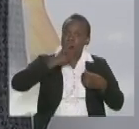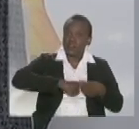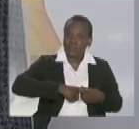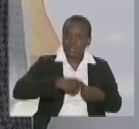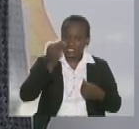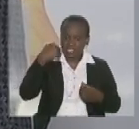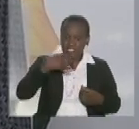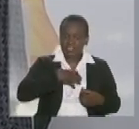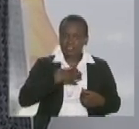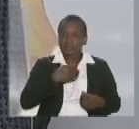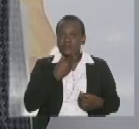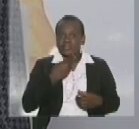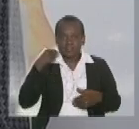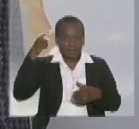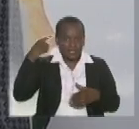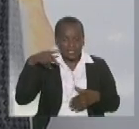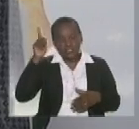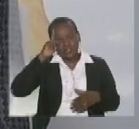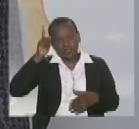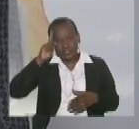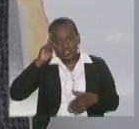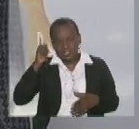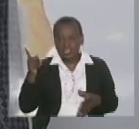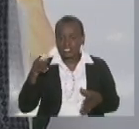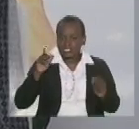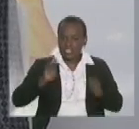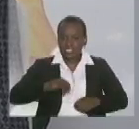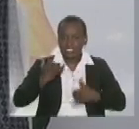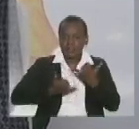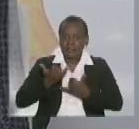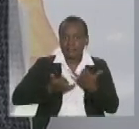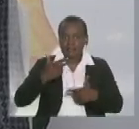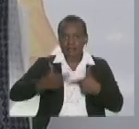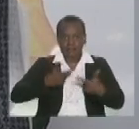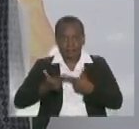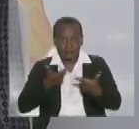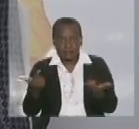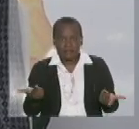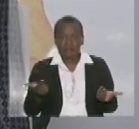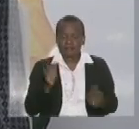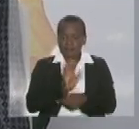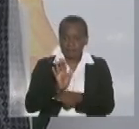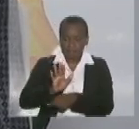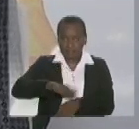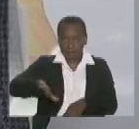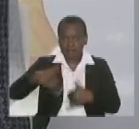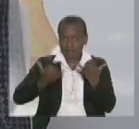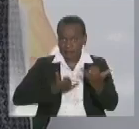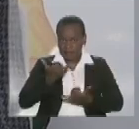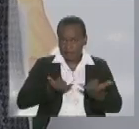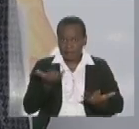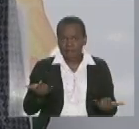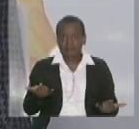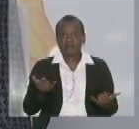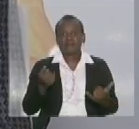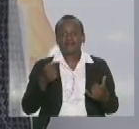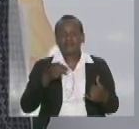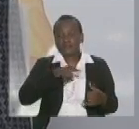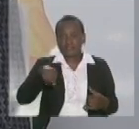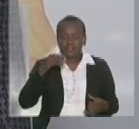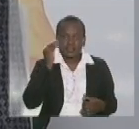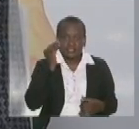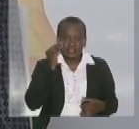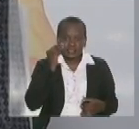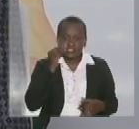resgata o menino maluquinho da gente todos os dias. Na nossa oportunidade de trabalhar brincando, né, através da brincadeira, a